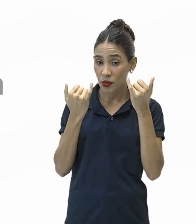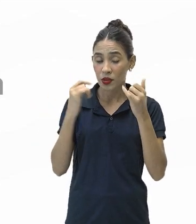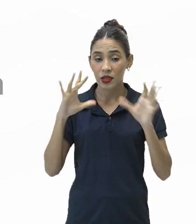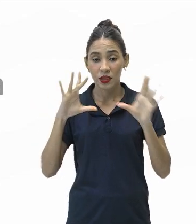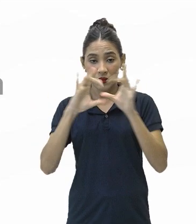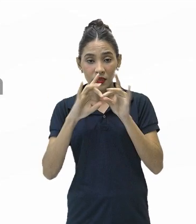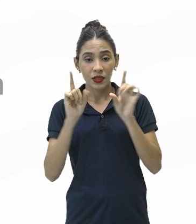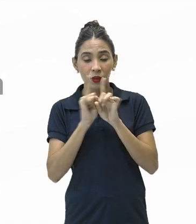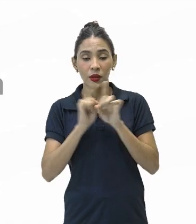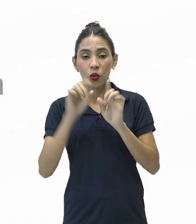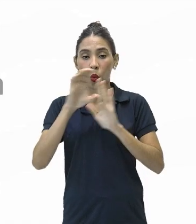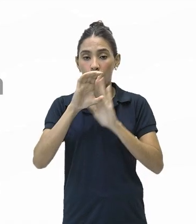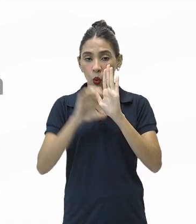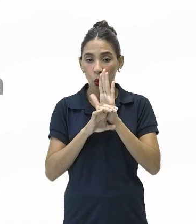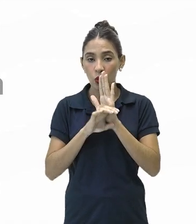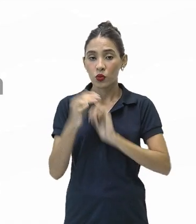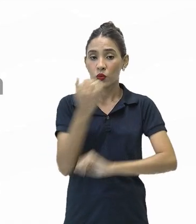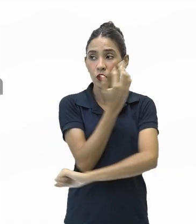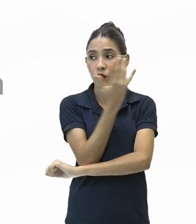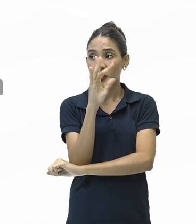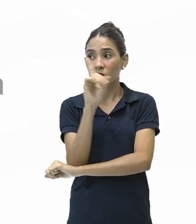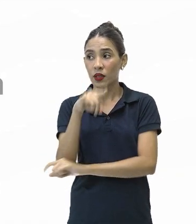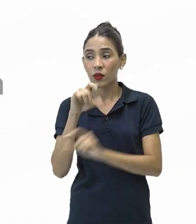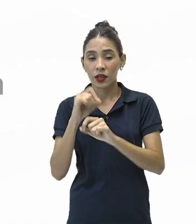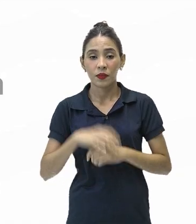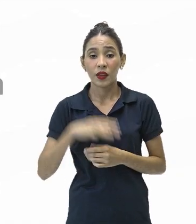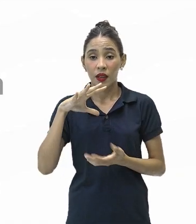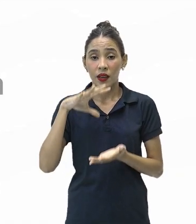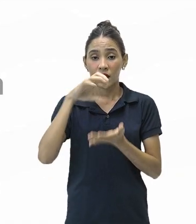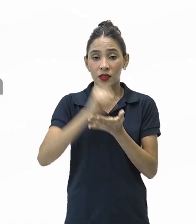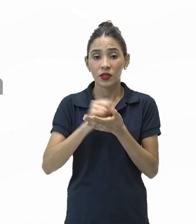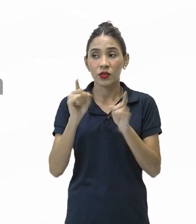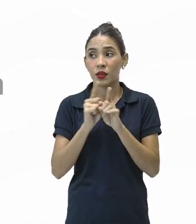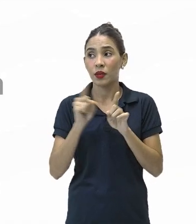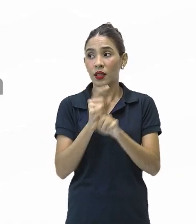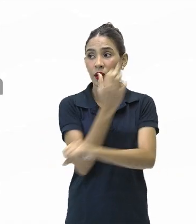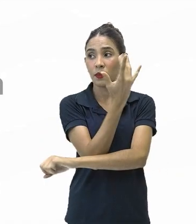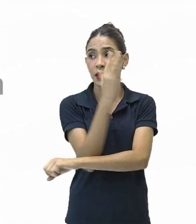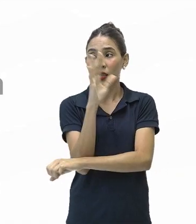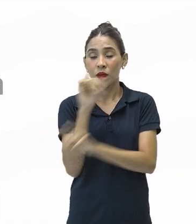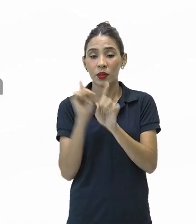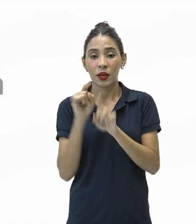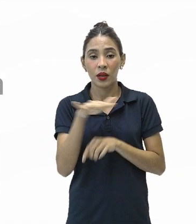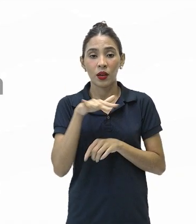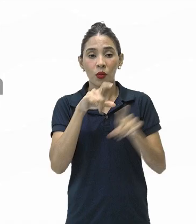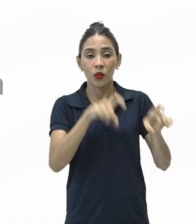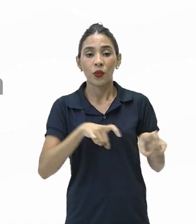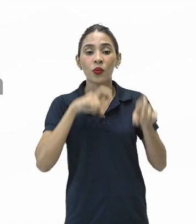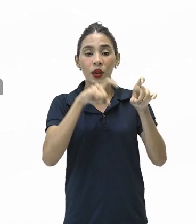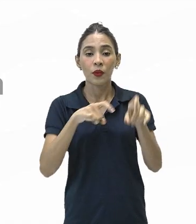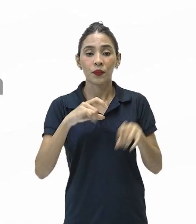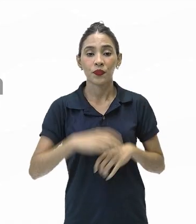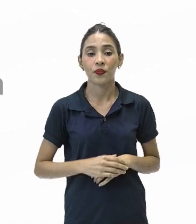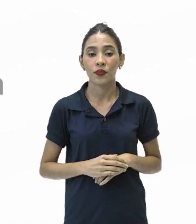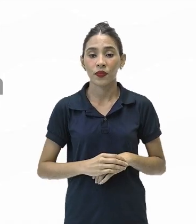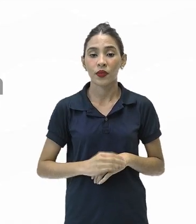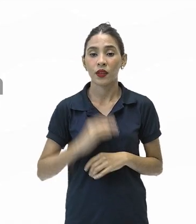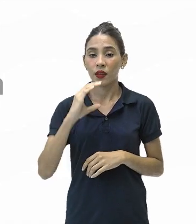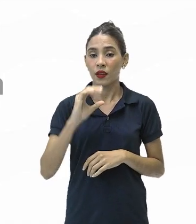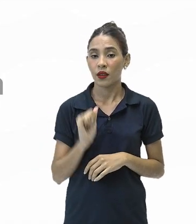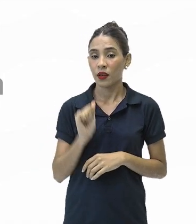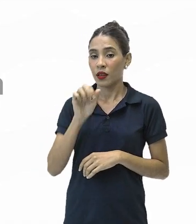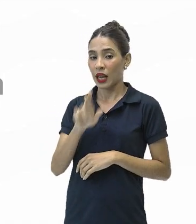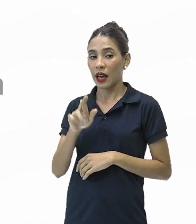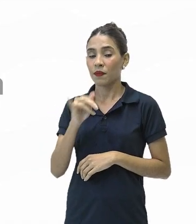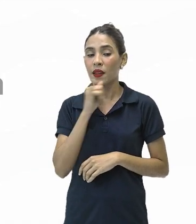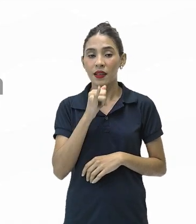preconizado dentro do Código Florestal, que é o Cadastro Ambiental Rural, né, conhecido como CAR. Né? O CAR,